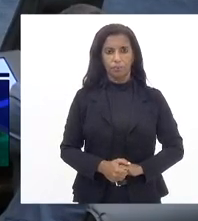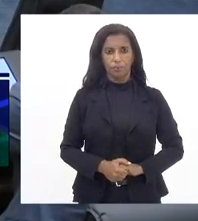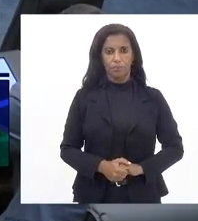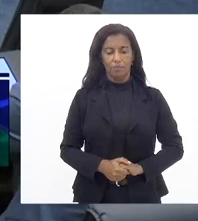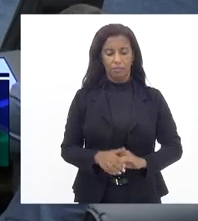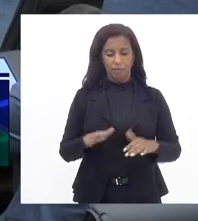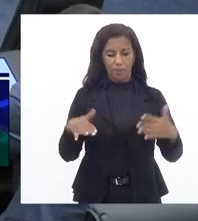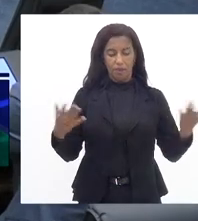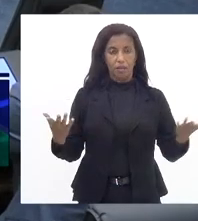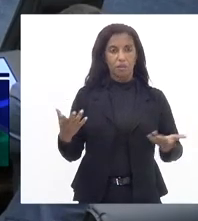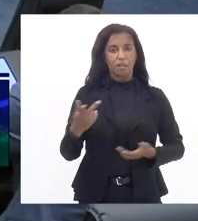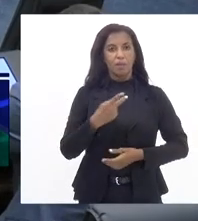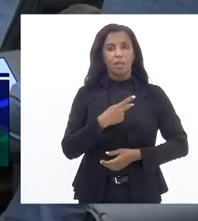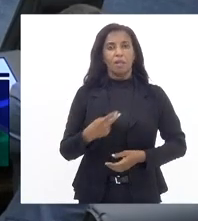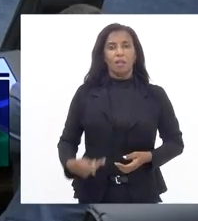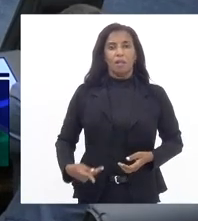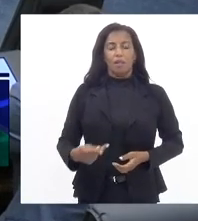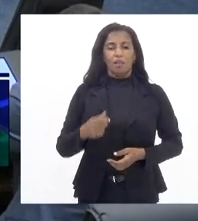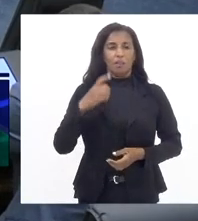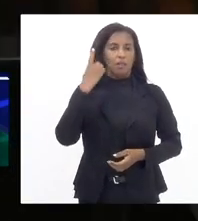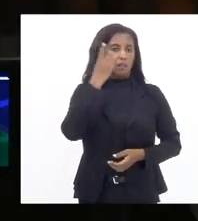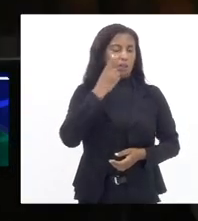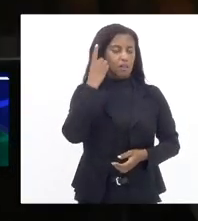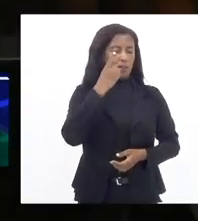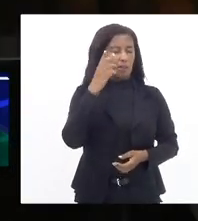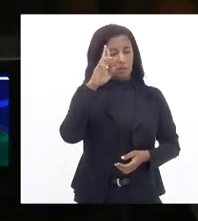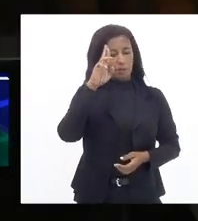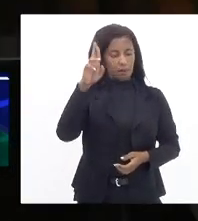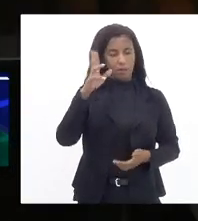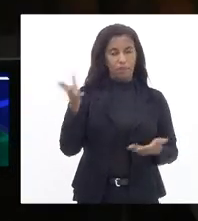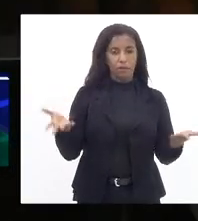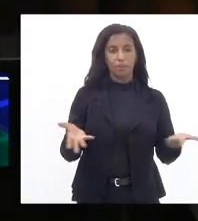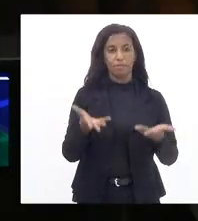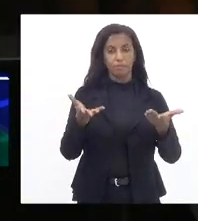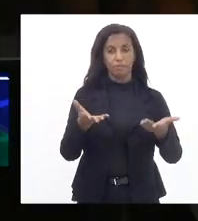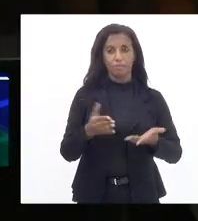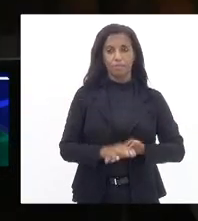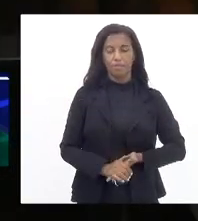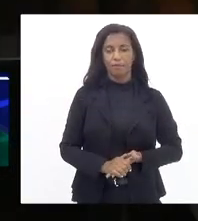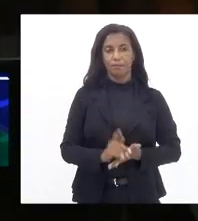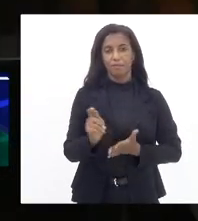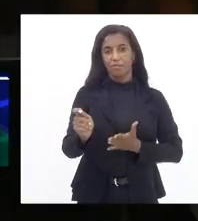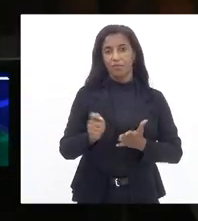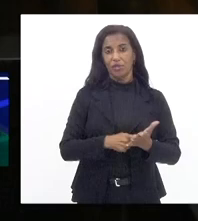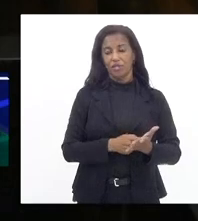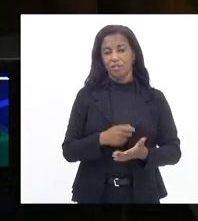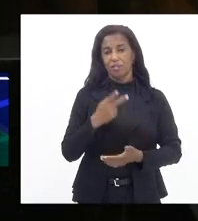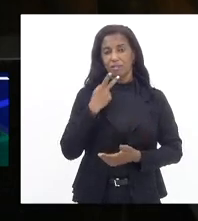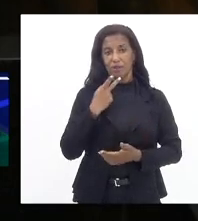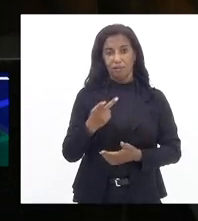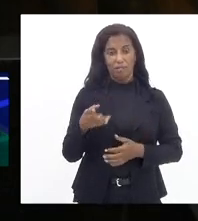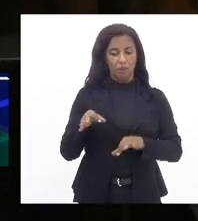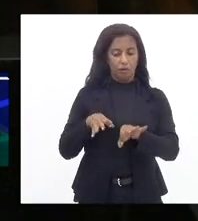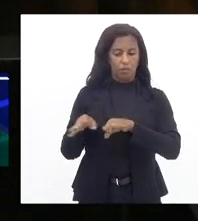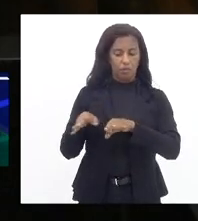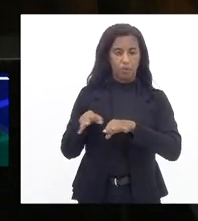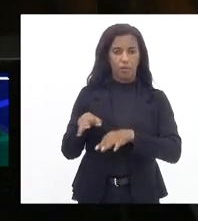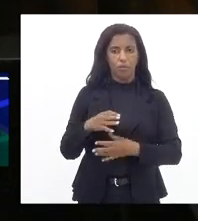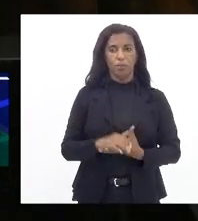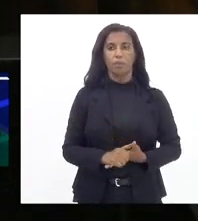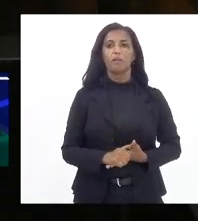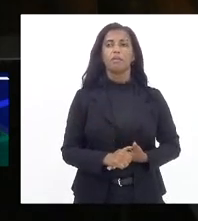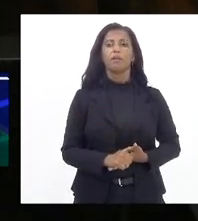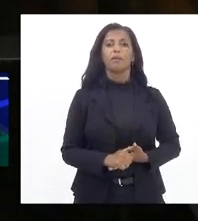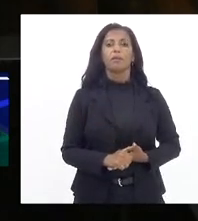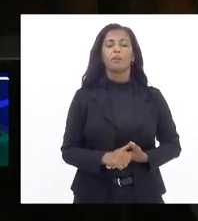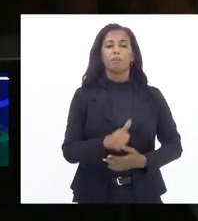Senhor presidente, senhoras deputadas, senhores deputados, me inscrevi para falar sobre esse projeto apresentado